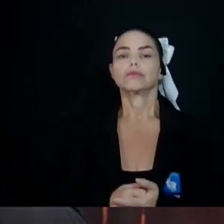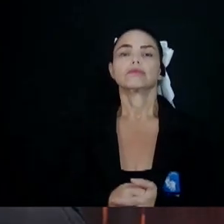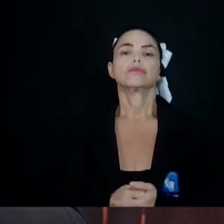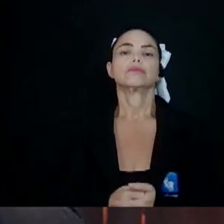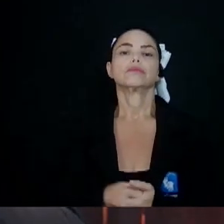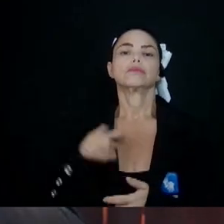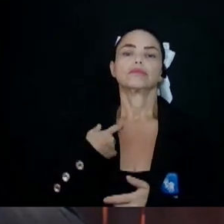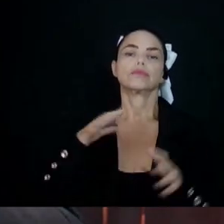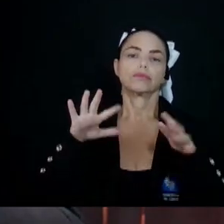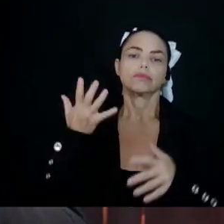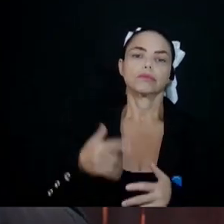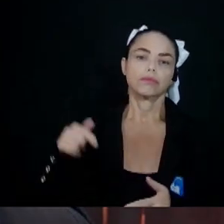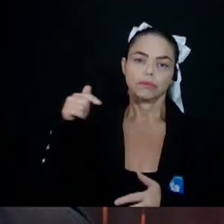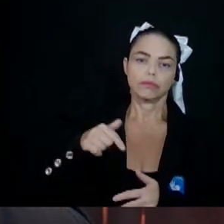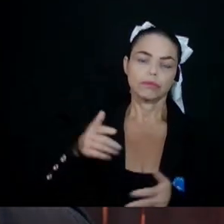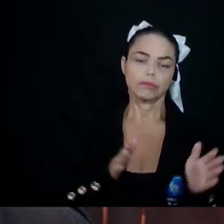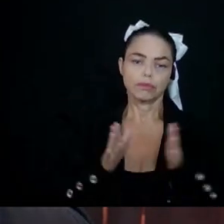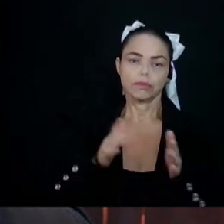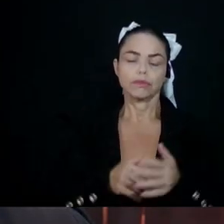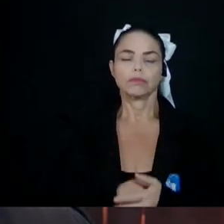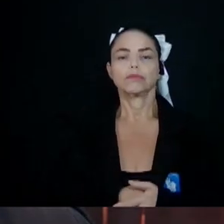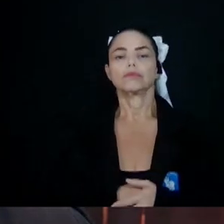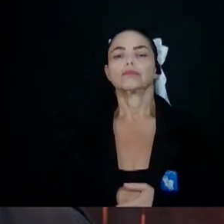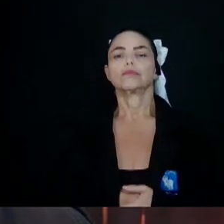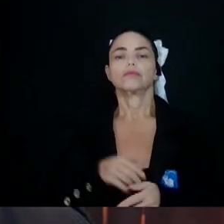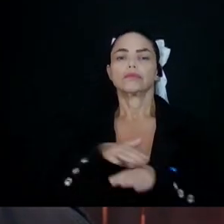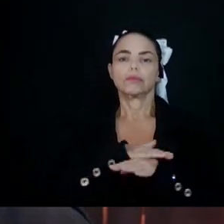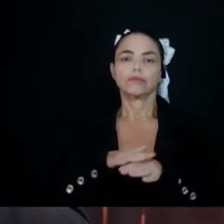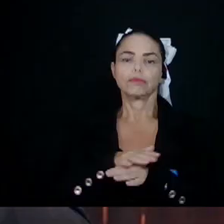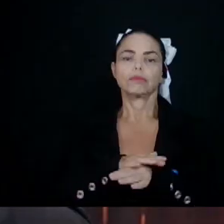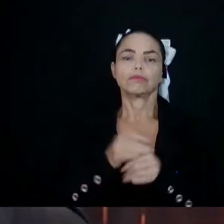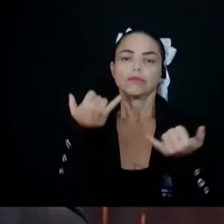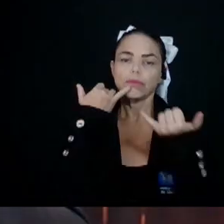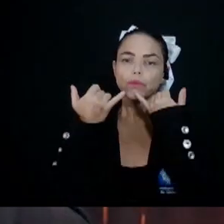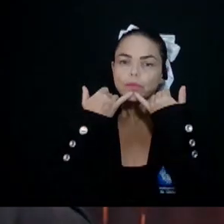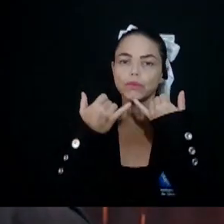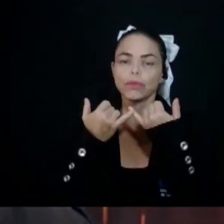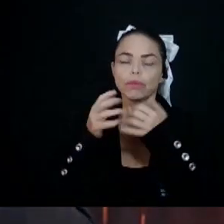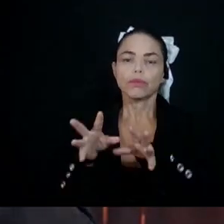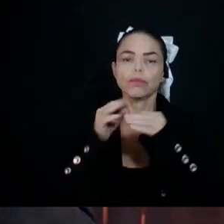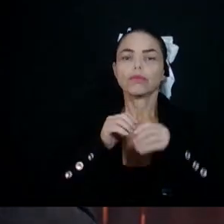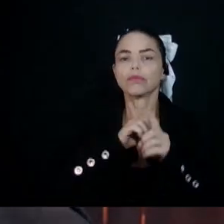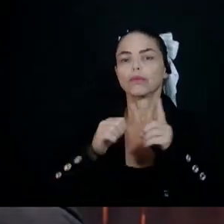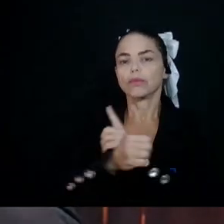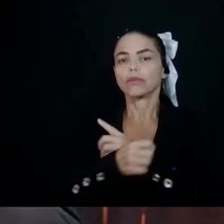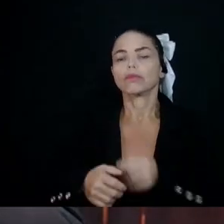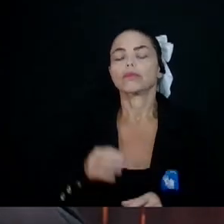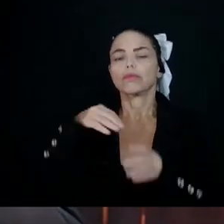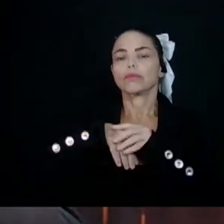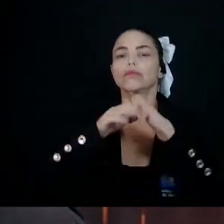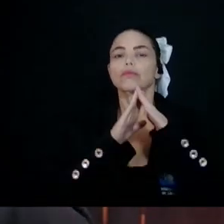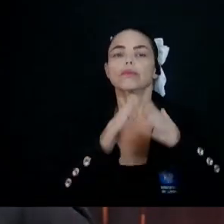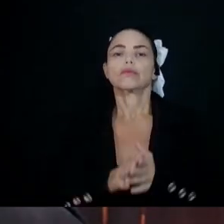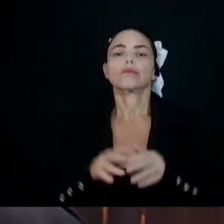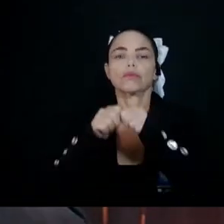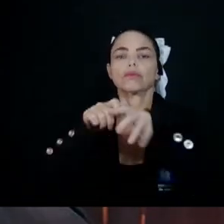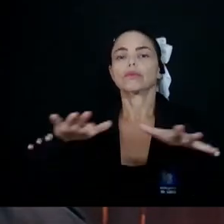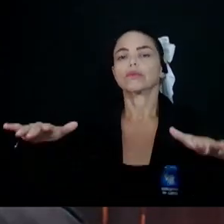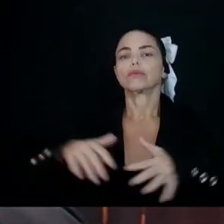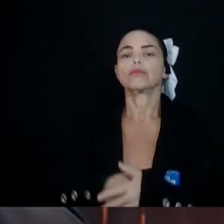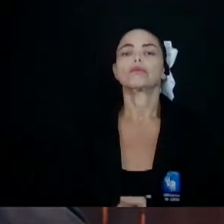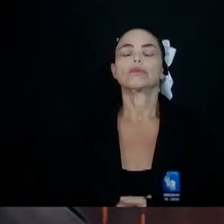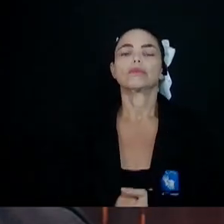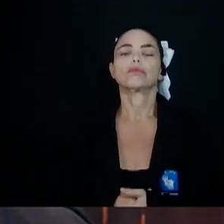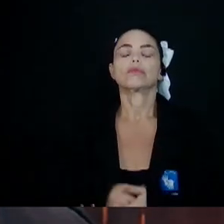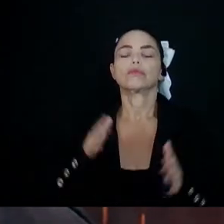que está acontecendo aqui nesse momento, que é uma forma de trazer para a sociedade, ele entra dentro da casa das pessoas, como foi